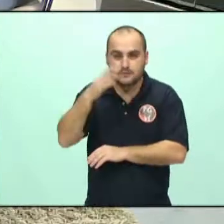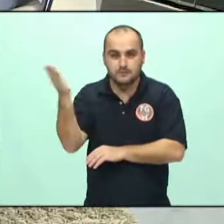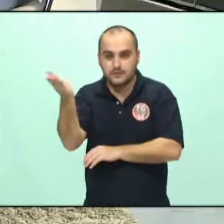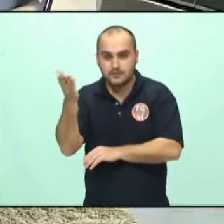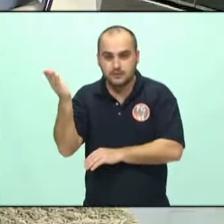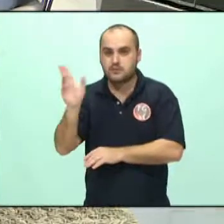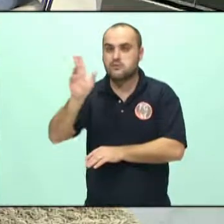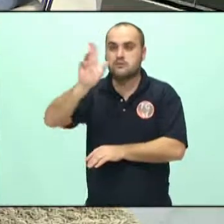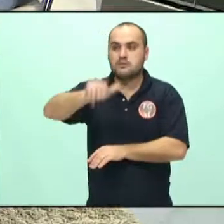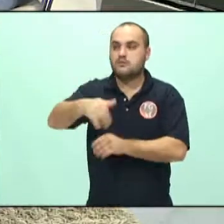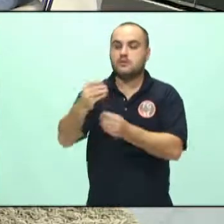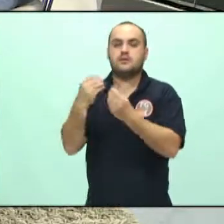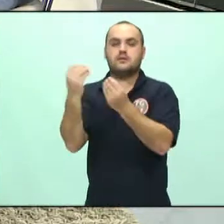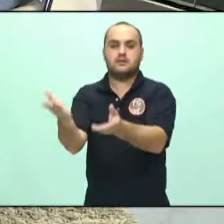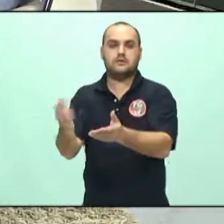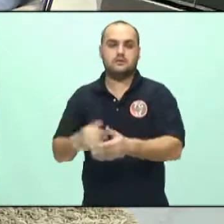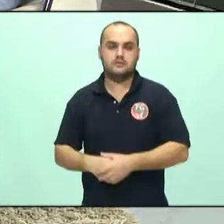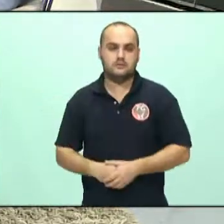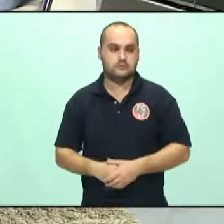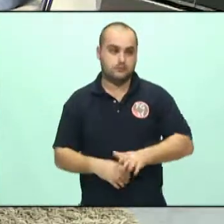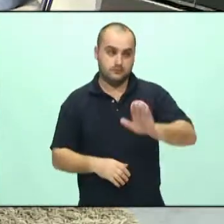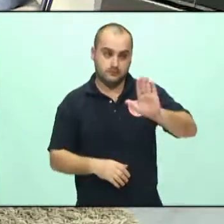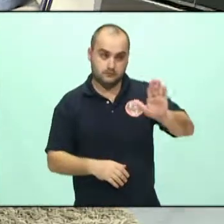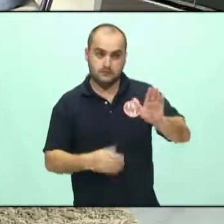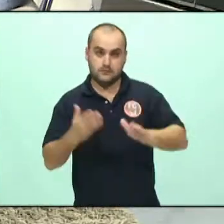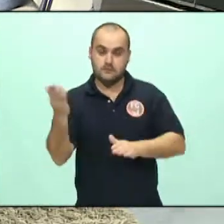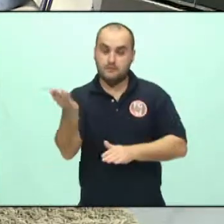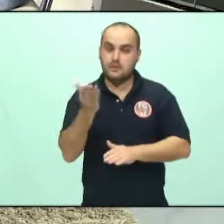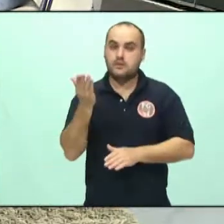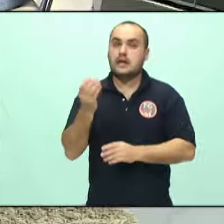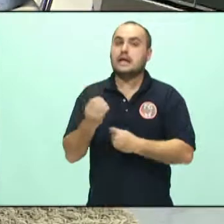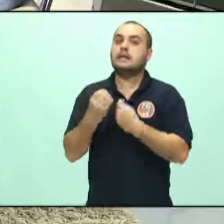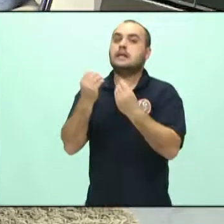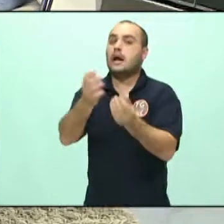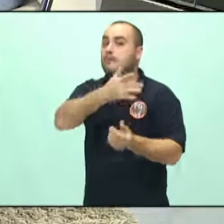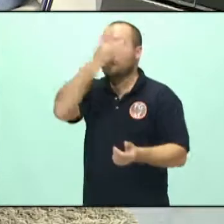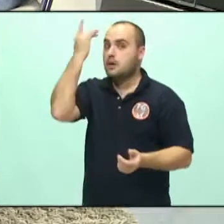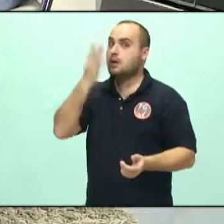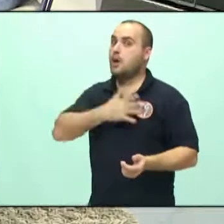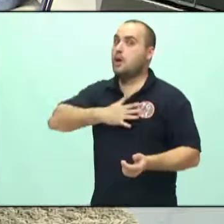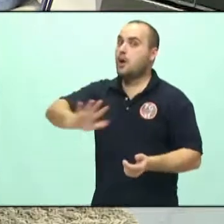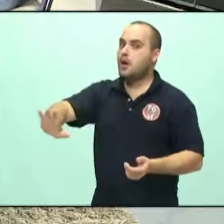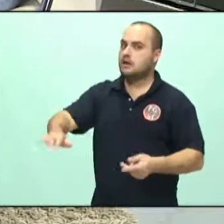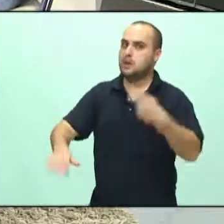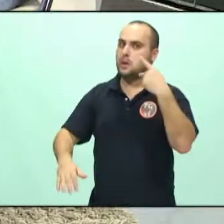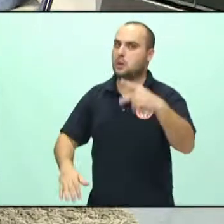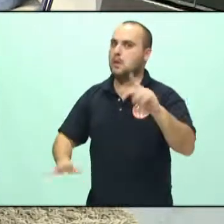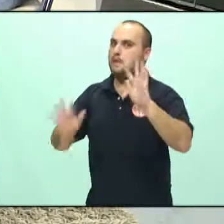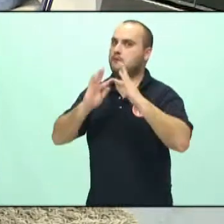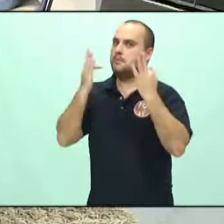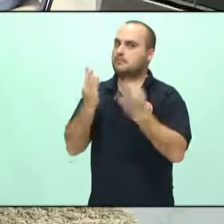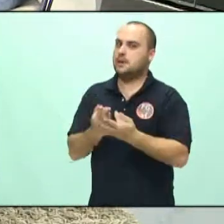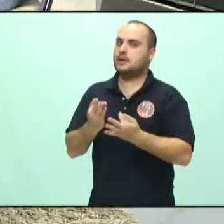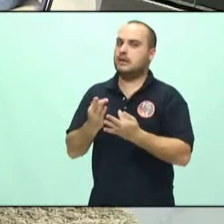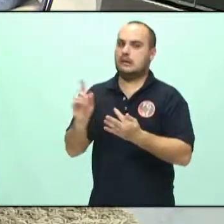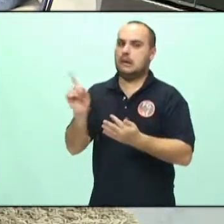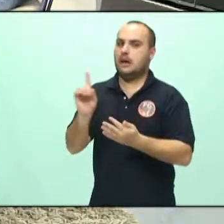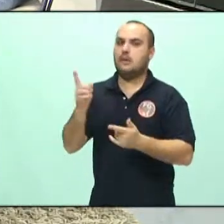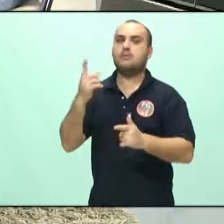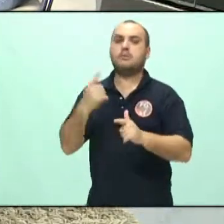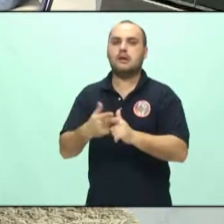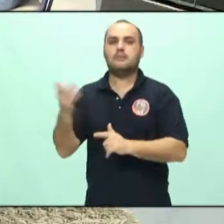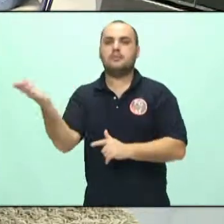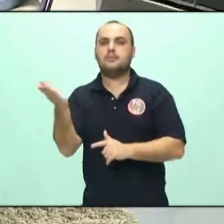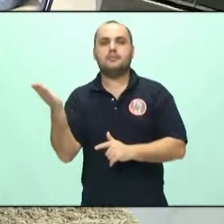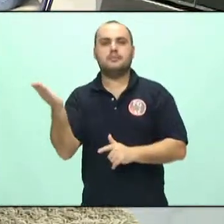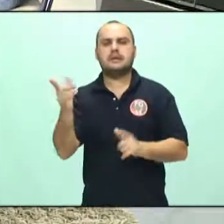sua família. Ele ainda brincou, ele disse, micro-ondas você dá para o inimigo de presente, mas não para tua família. Porque é o eletrodoméstico mais cancerígeno que tem